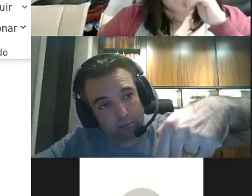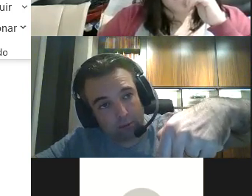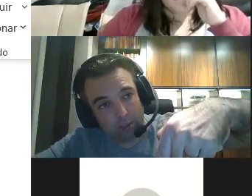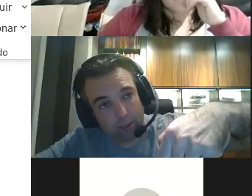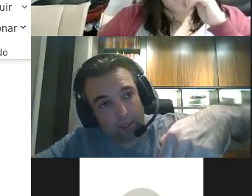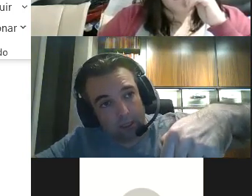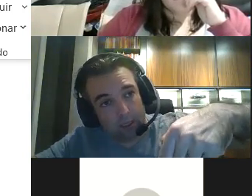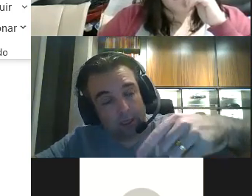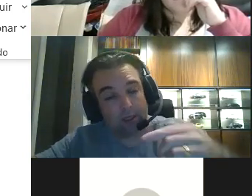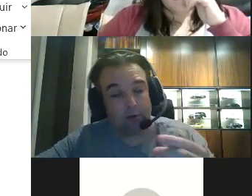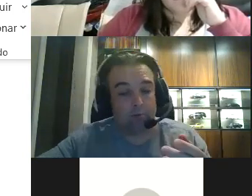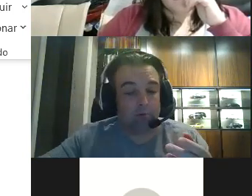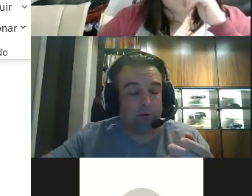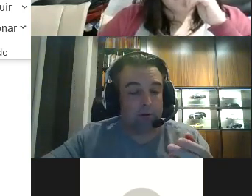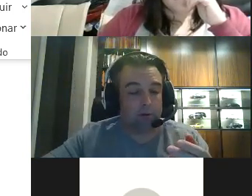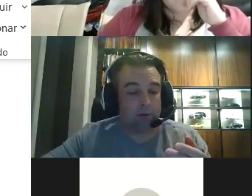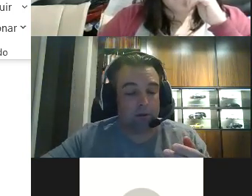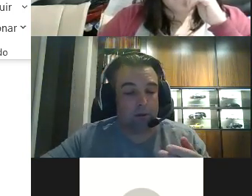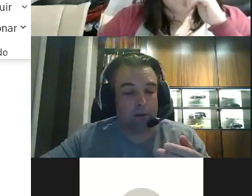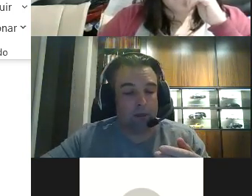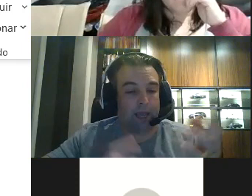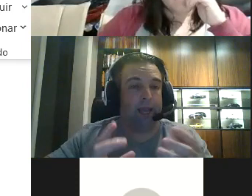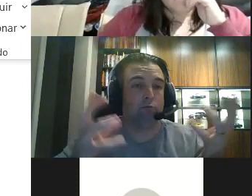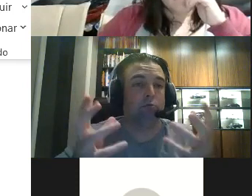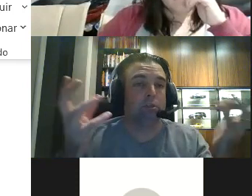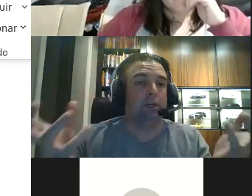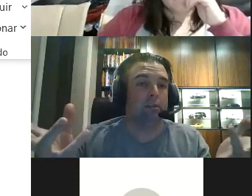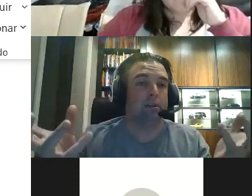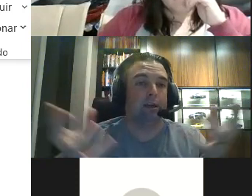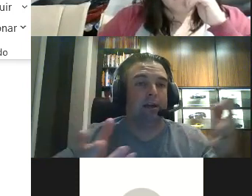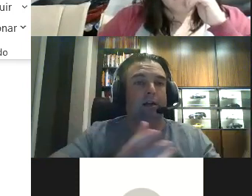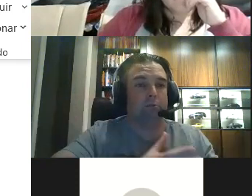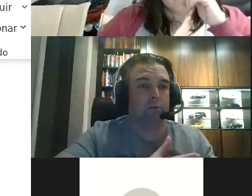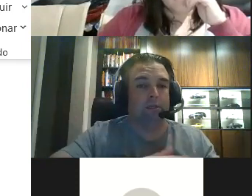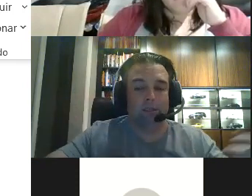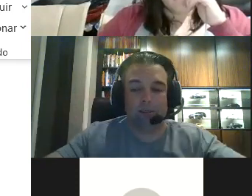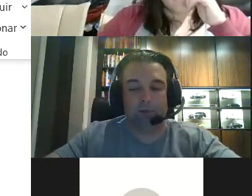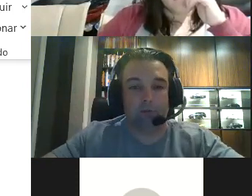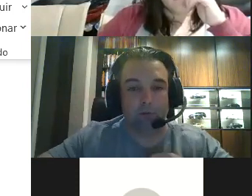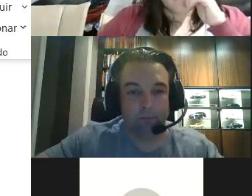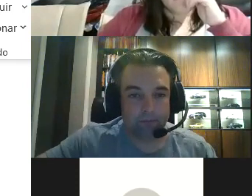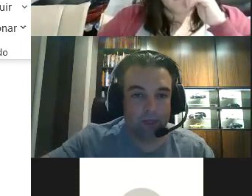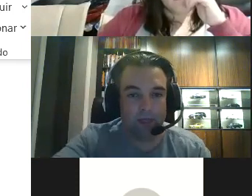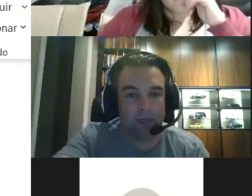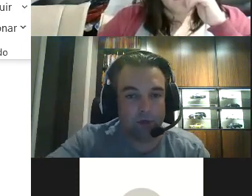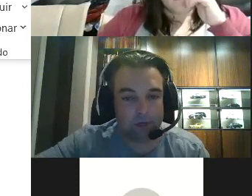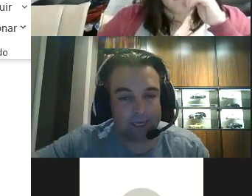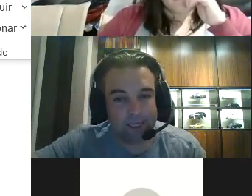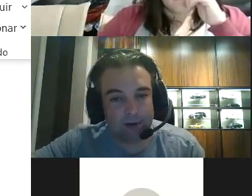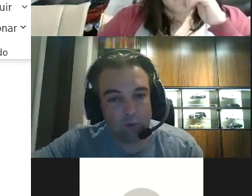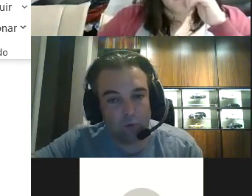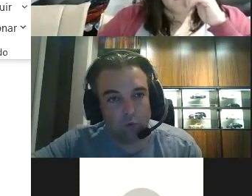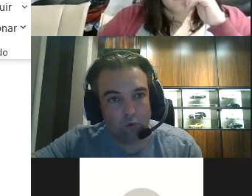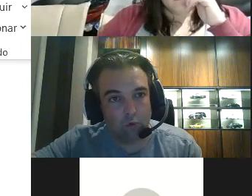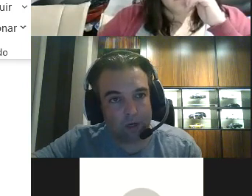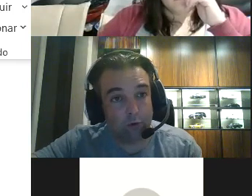Certo? Então, é um dos grandes gargalos esse sedimento. Isso aqui